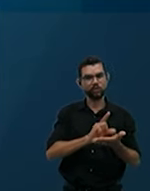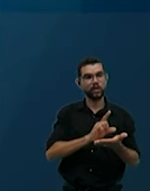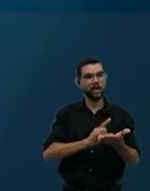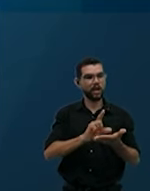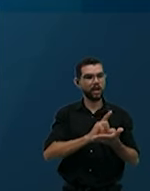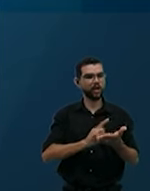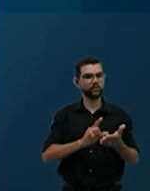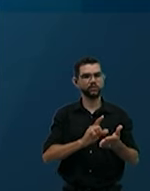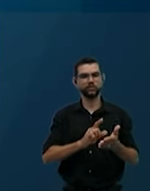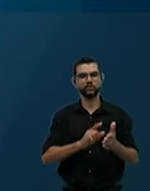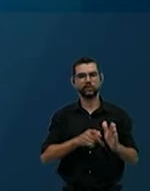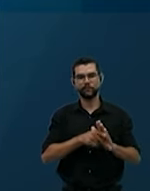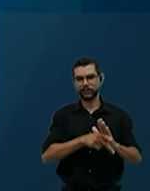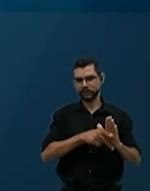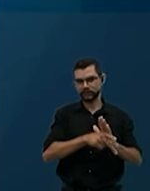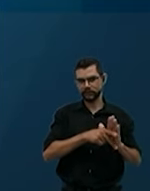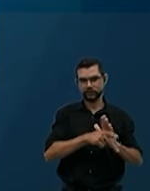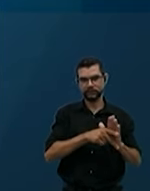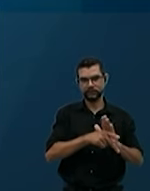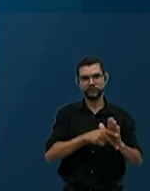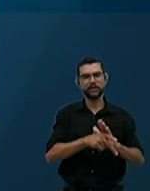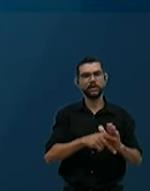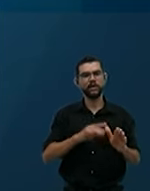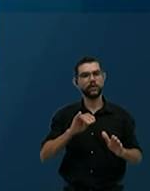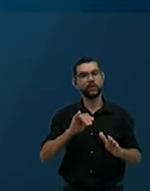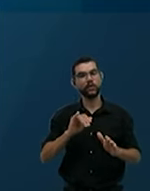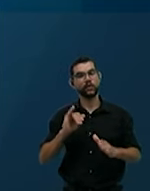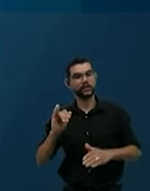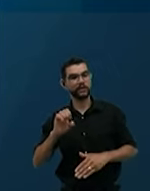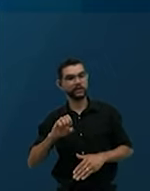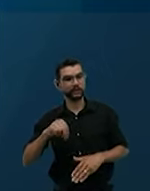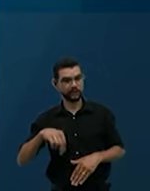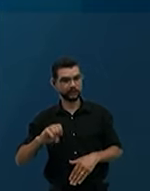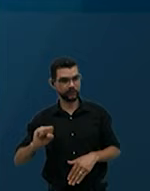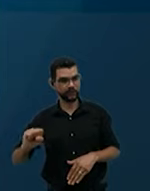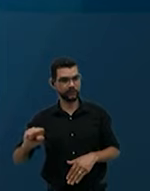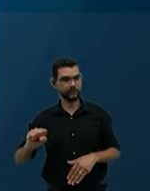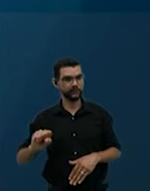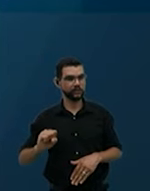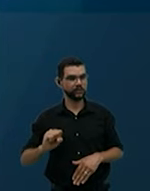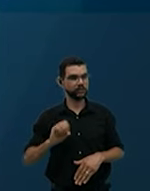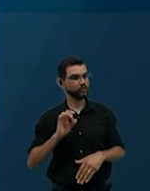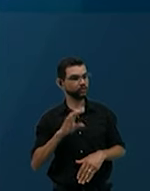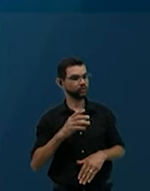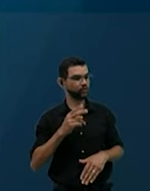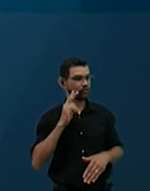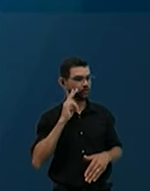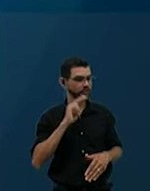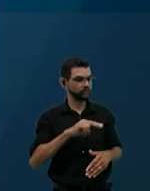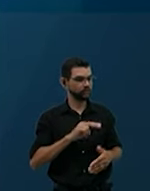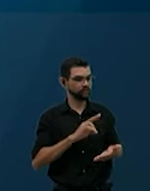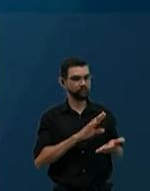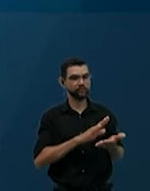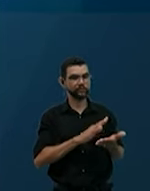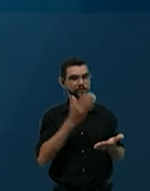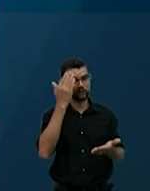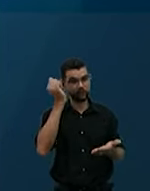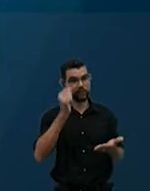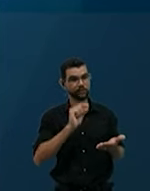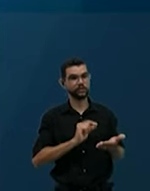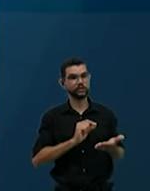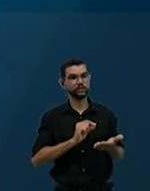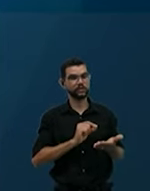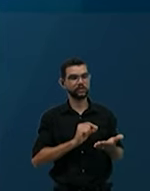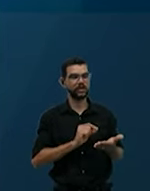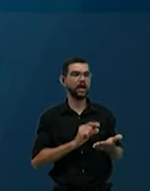fiquei sabendo, com certeza, do direito do segurado a partir da juntada desse laudo. Poxa vida, isso não é verdade. Mais